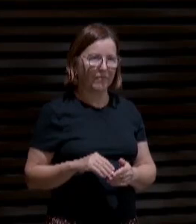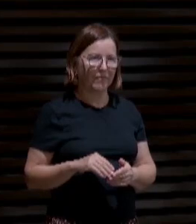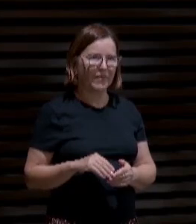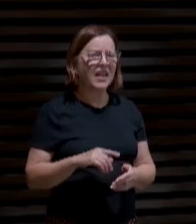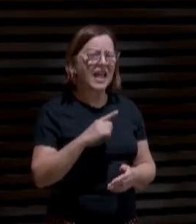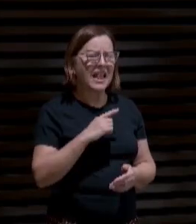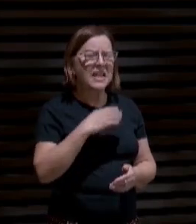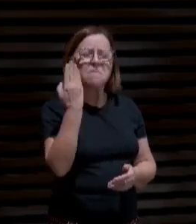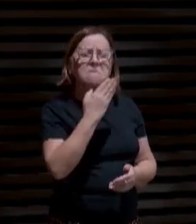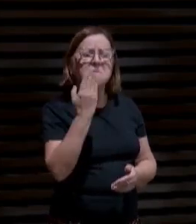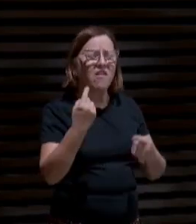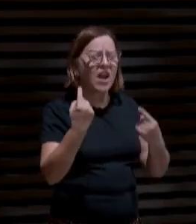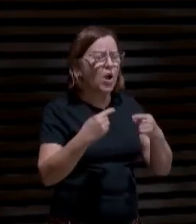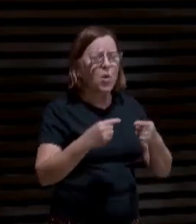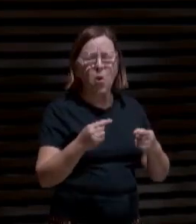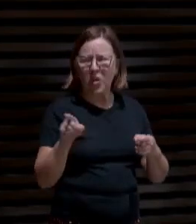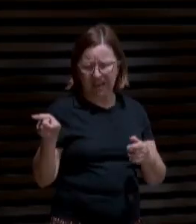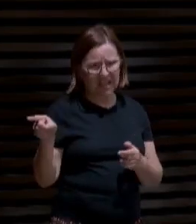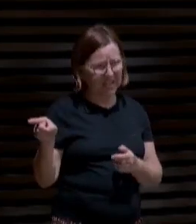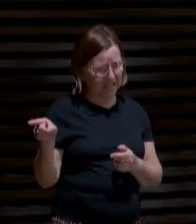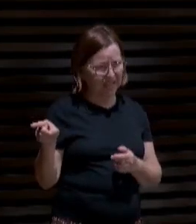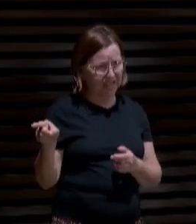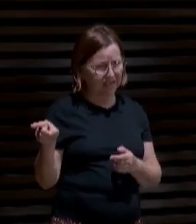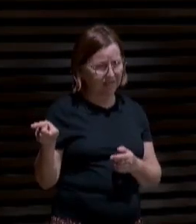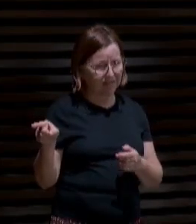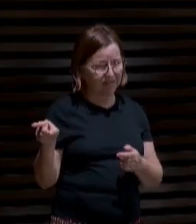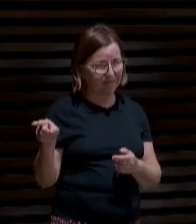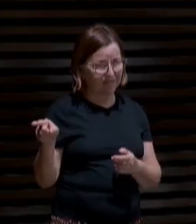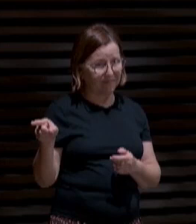contra esse homem? Não venham com narrativas.